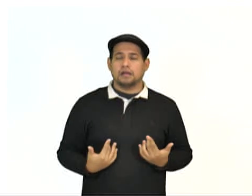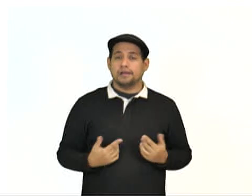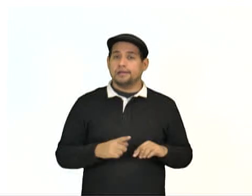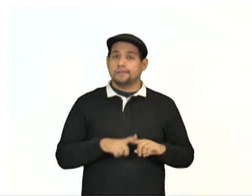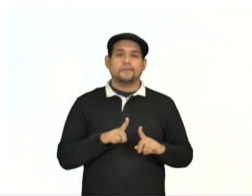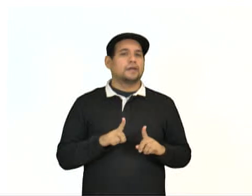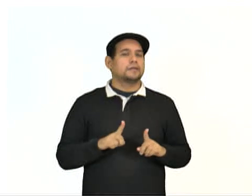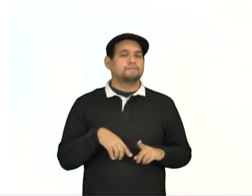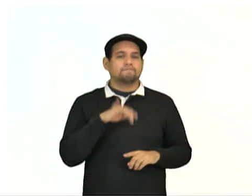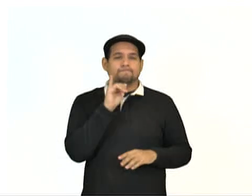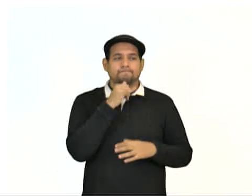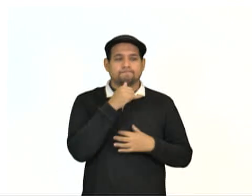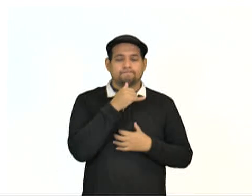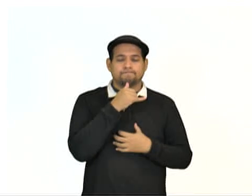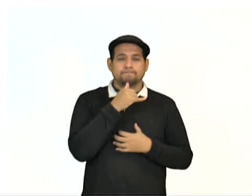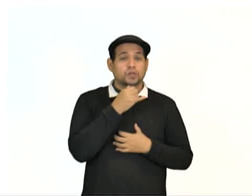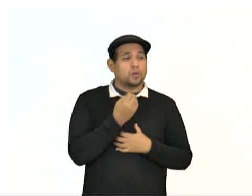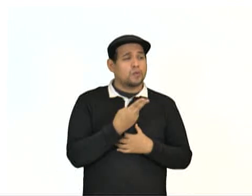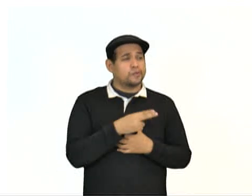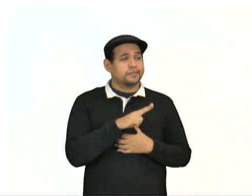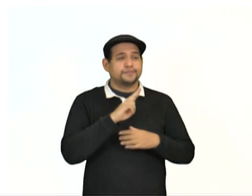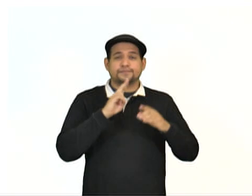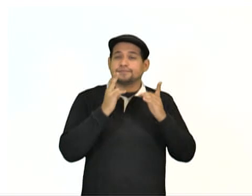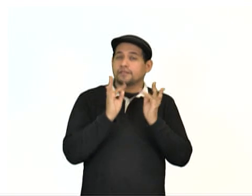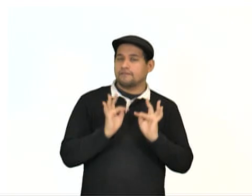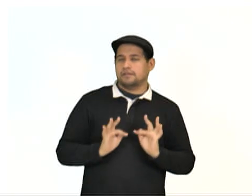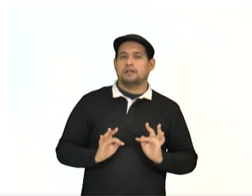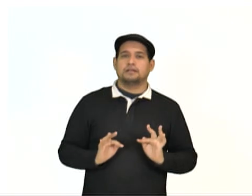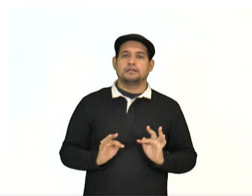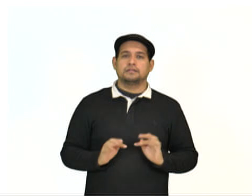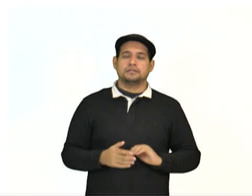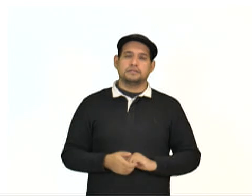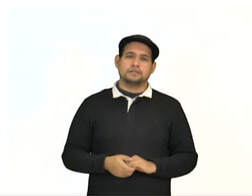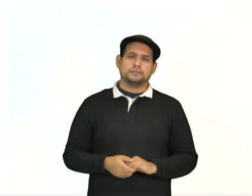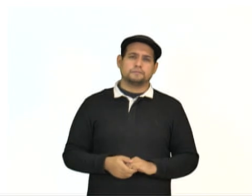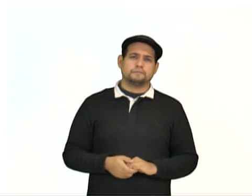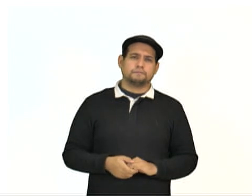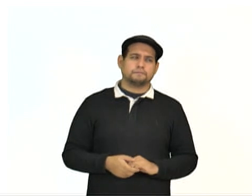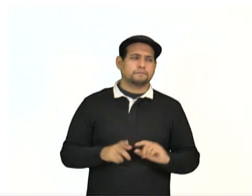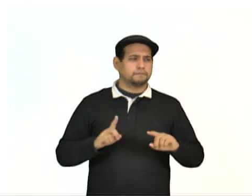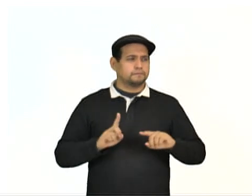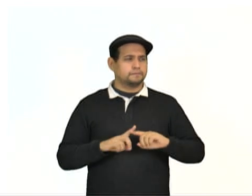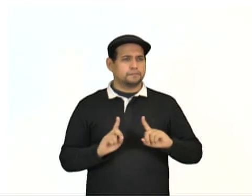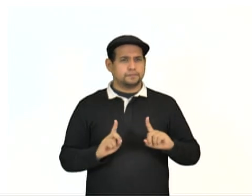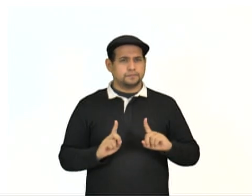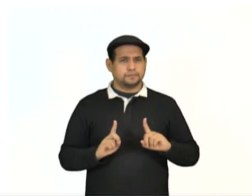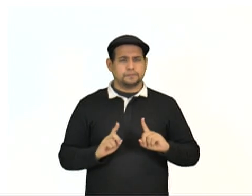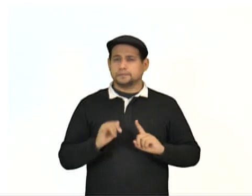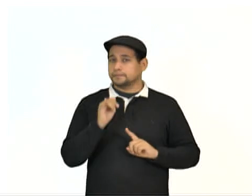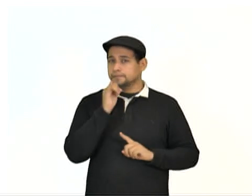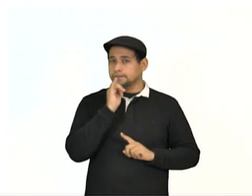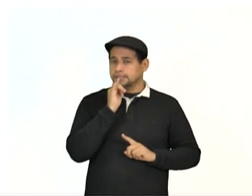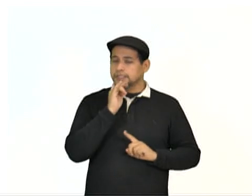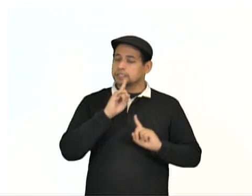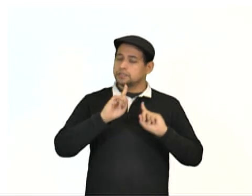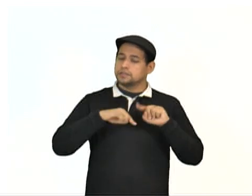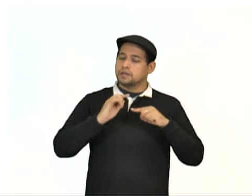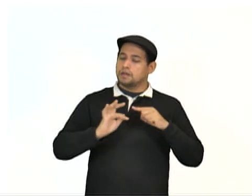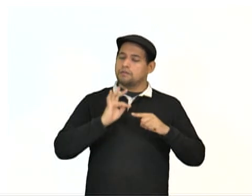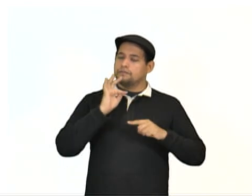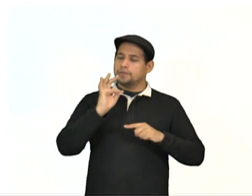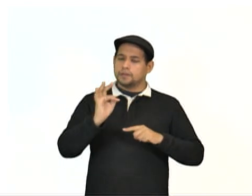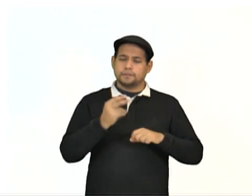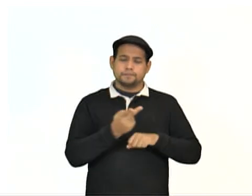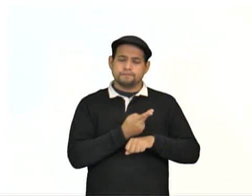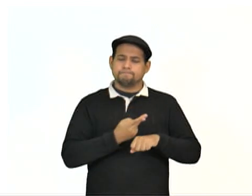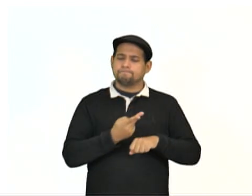seu pesar ou seu contentamento. E assim, quando mais tarde me